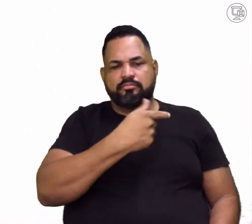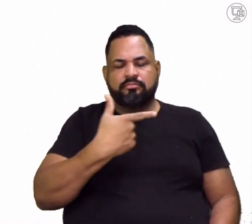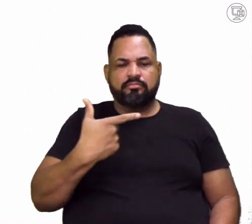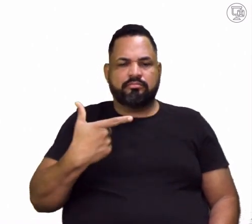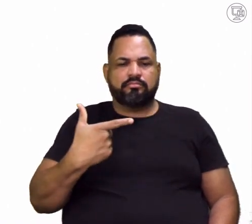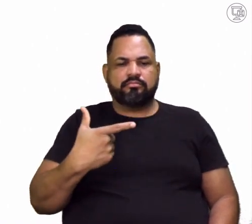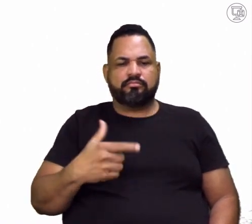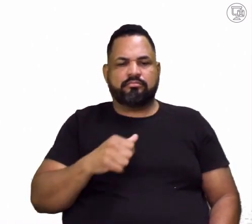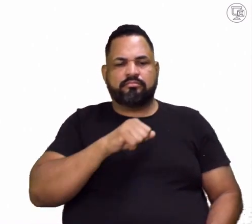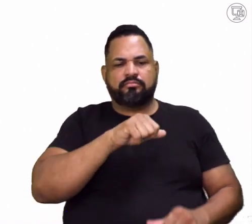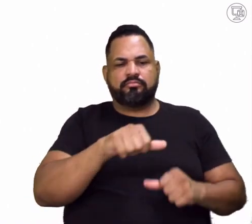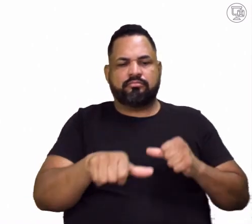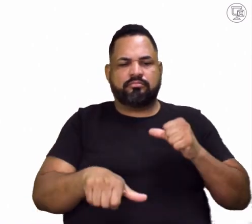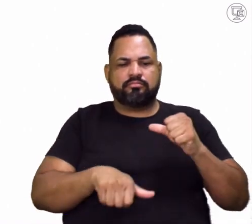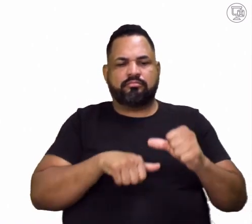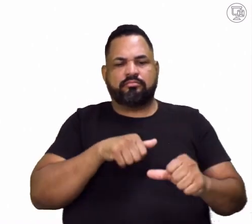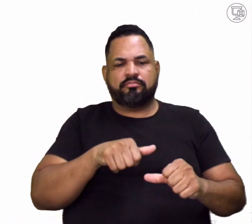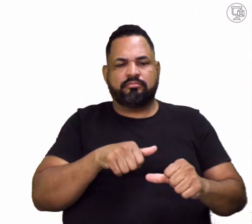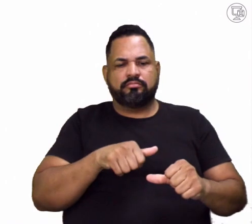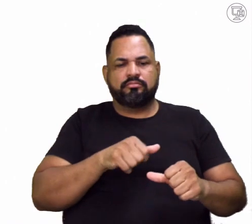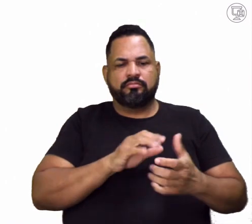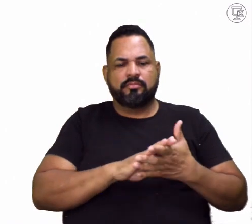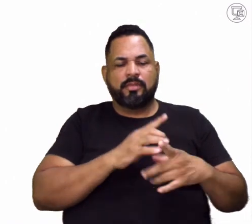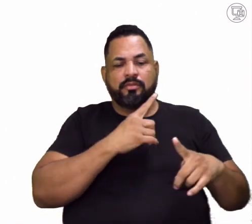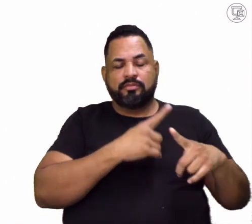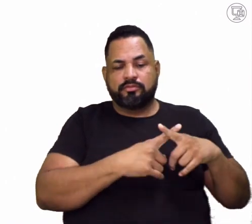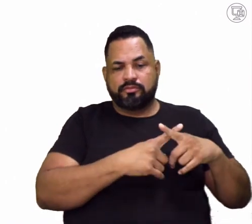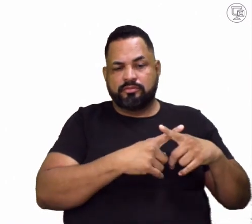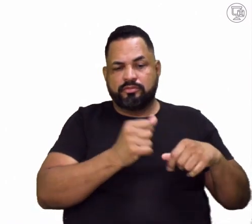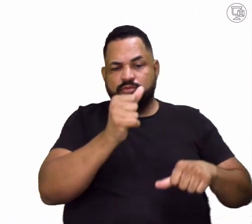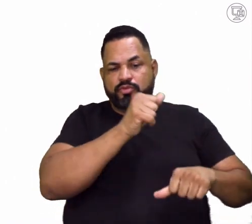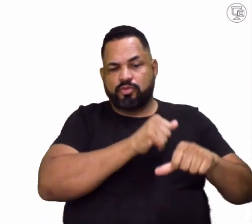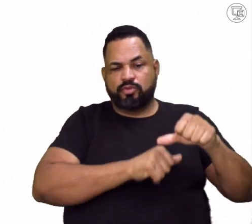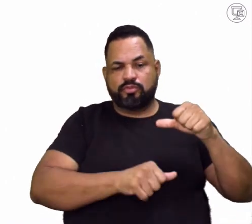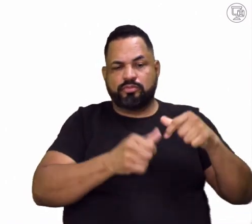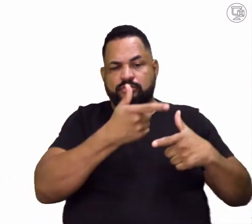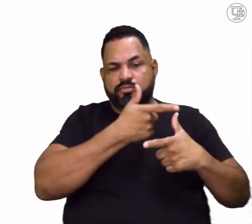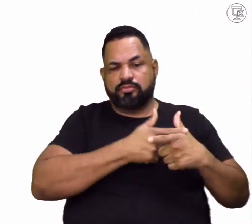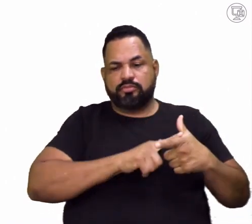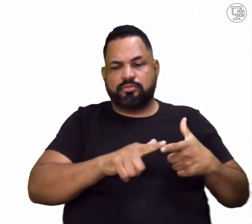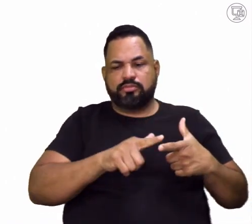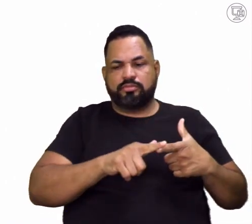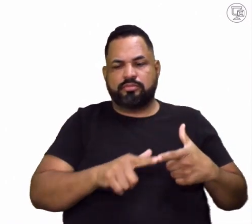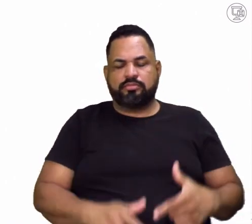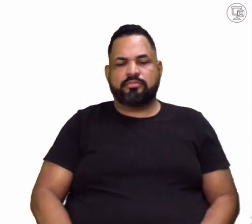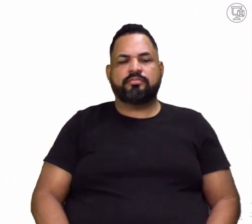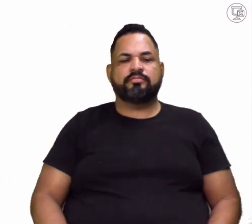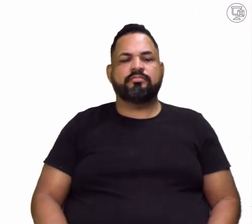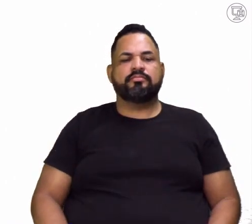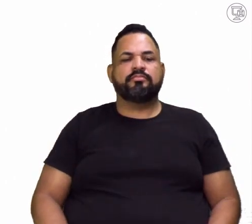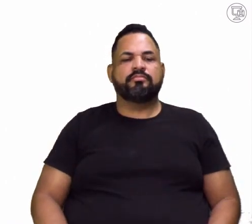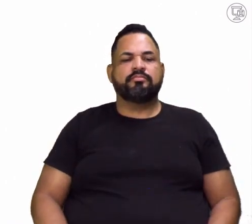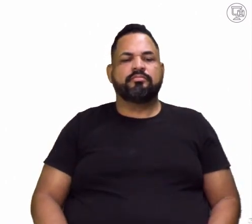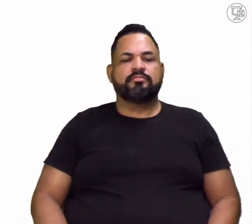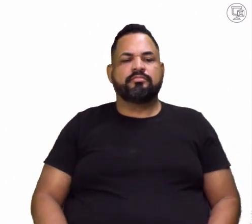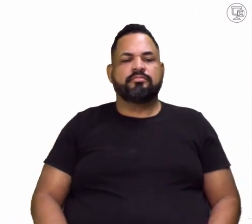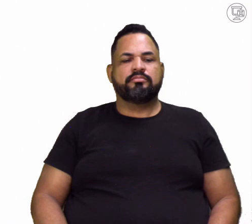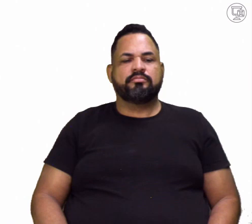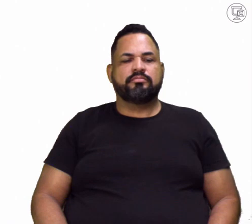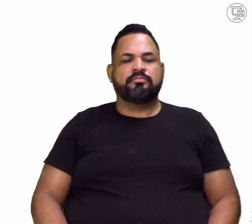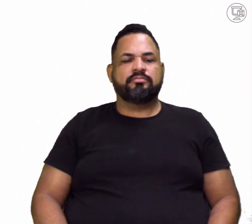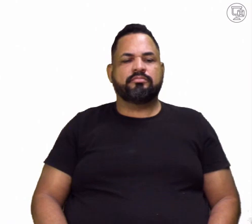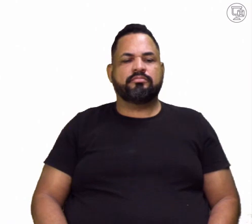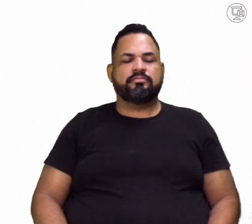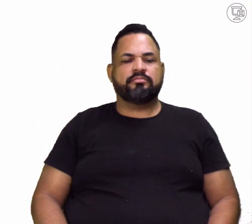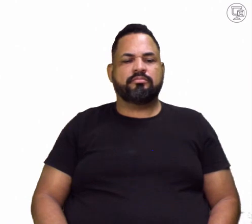mudando de lado isso aqui tá multiplicando Aqui passa por outro lado o quê dividindo